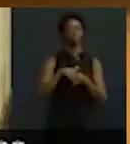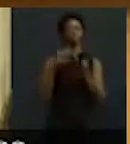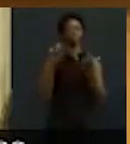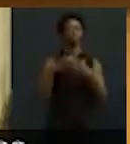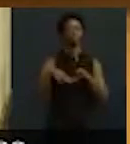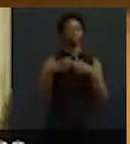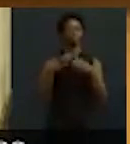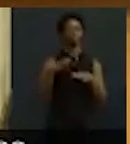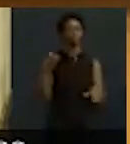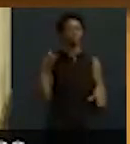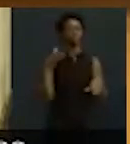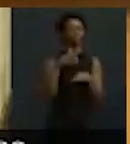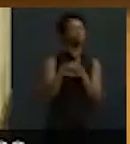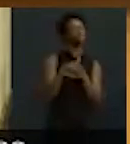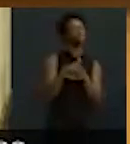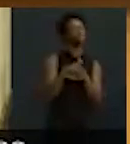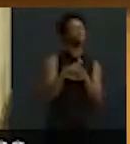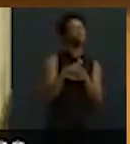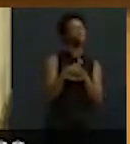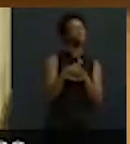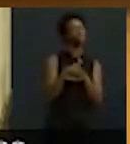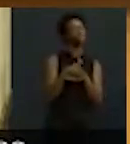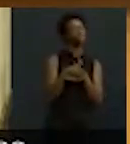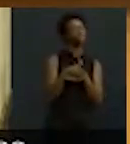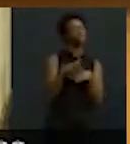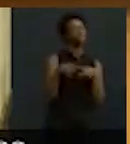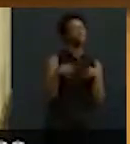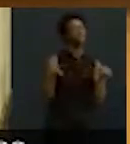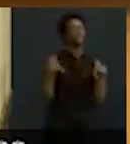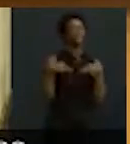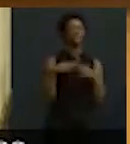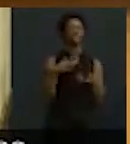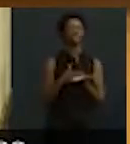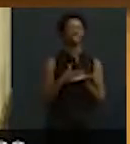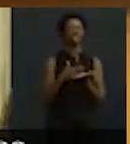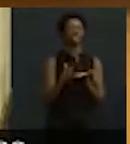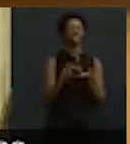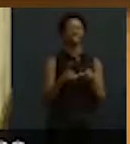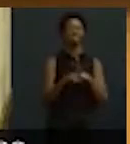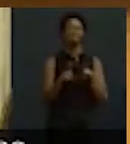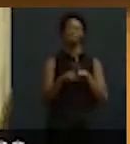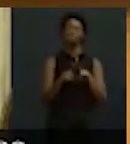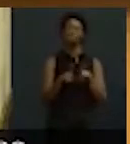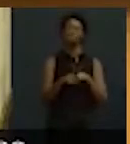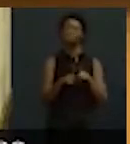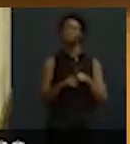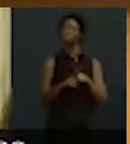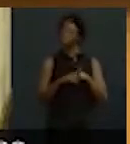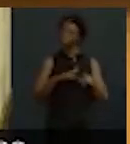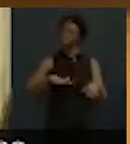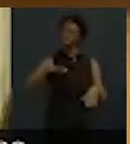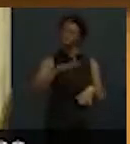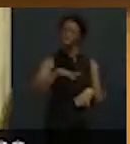Concursos para ingresso na classe inicial e na carreira do Ministério